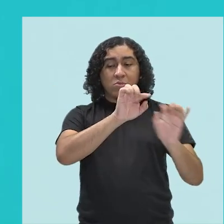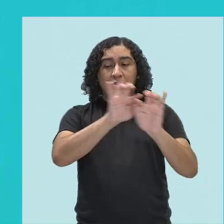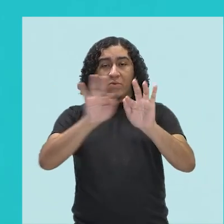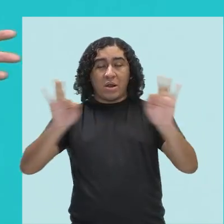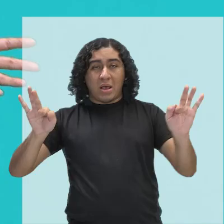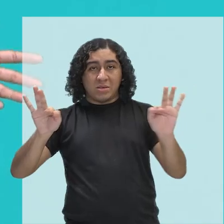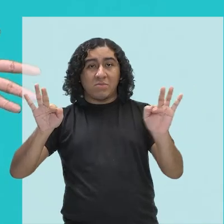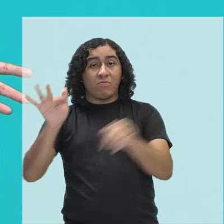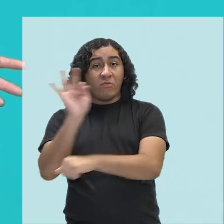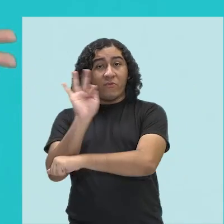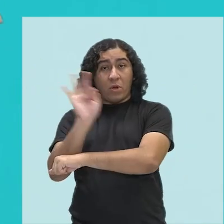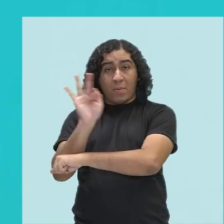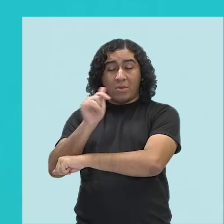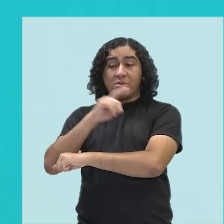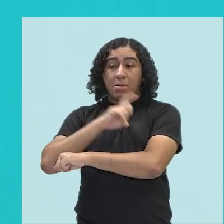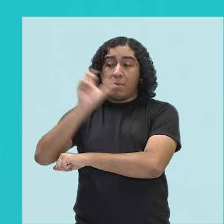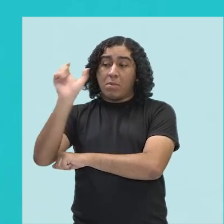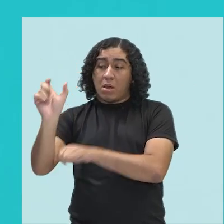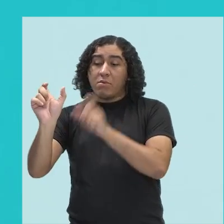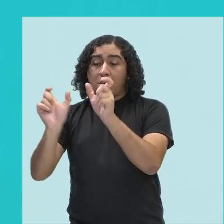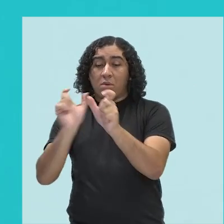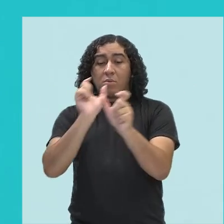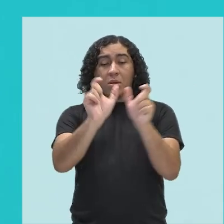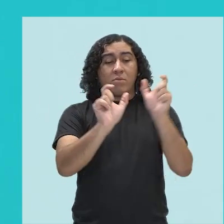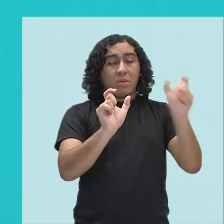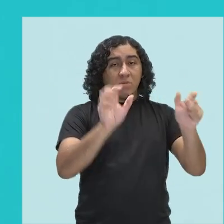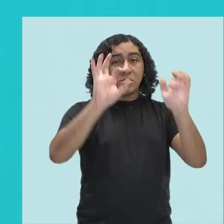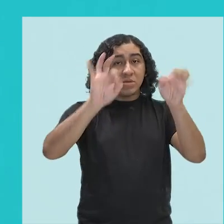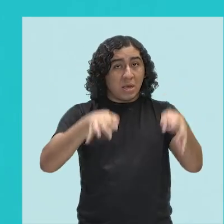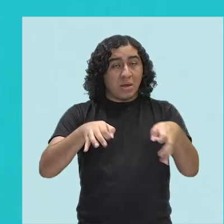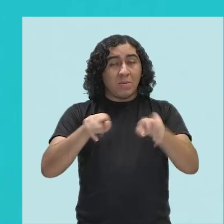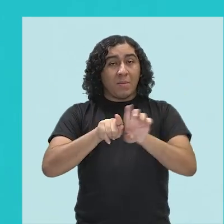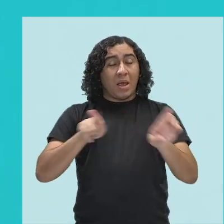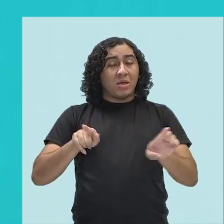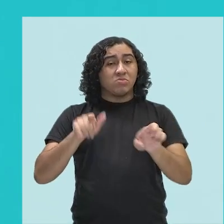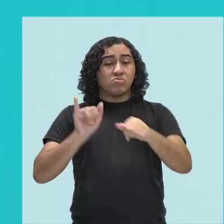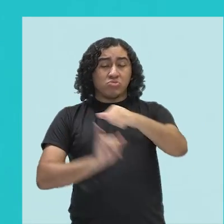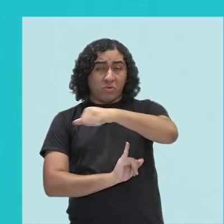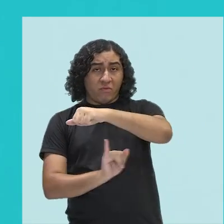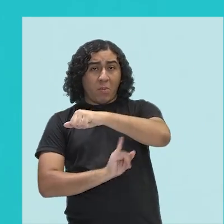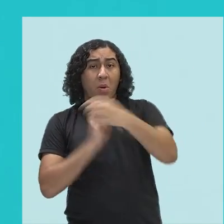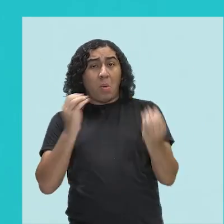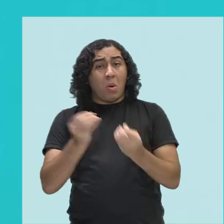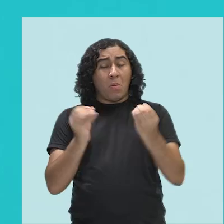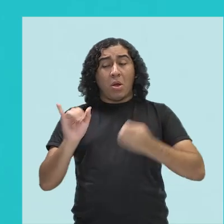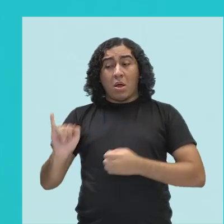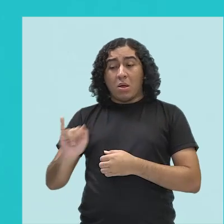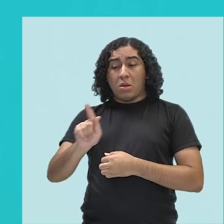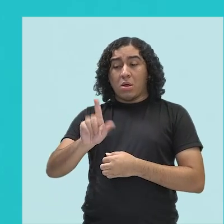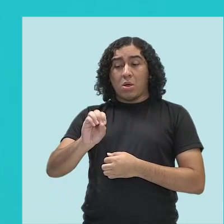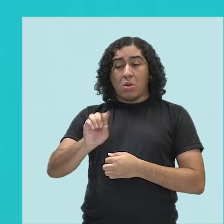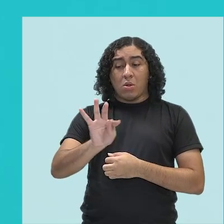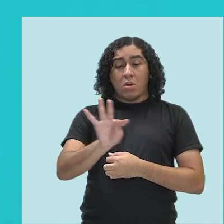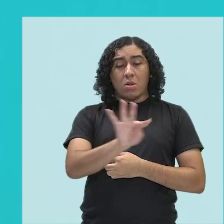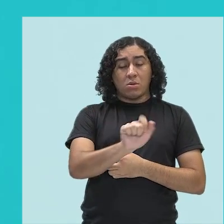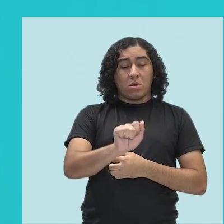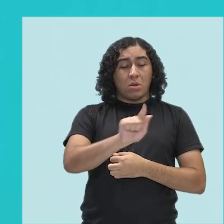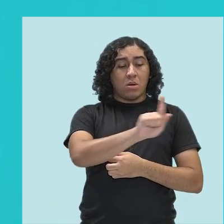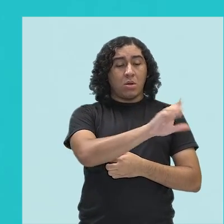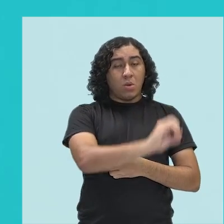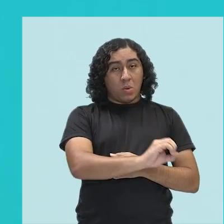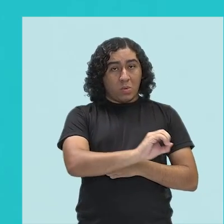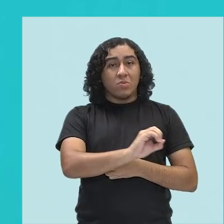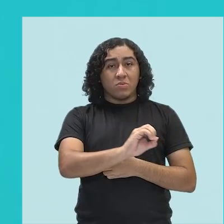ambiente mais formal, eu falei palavra por palavra. E no ambiente informal, como foi que ficou? I gotta go,